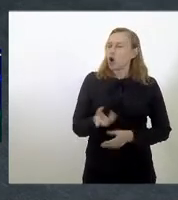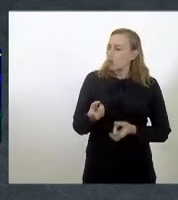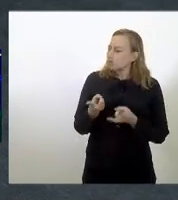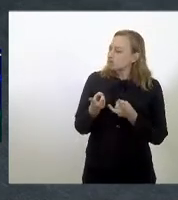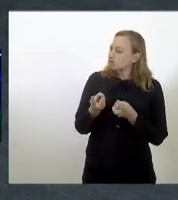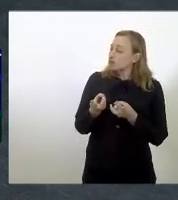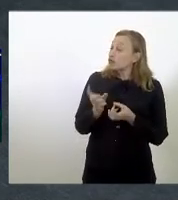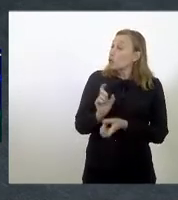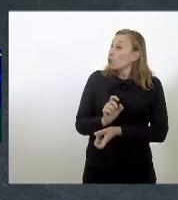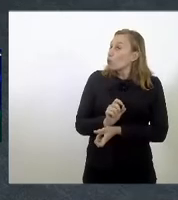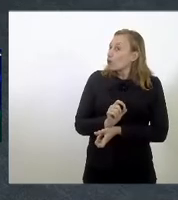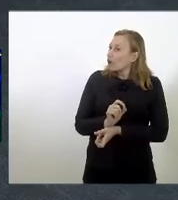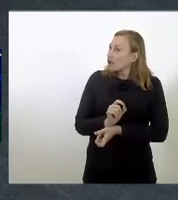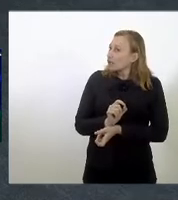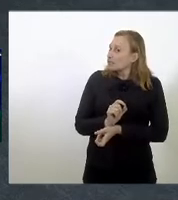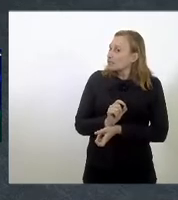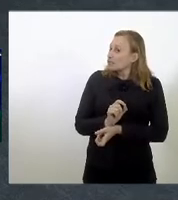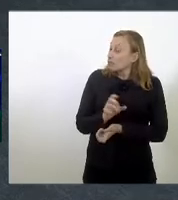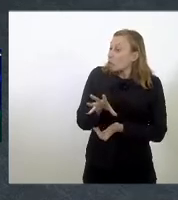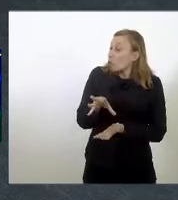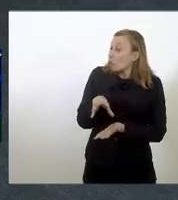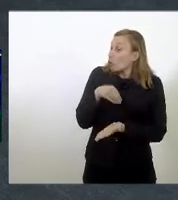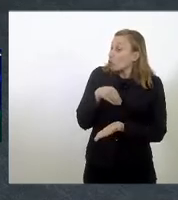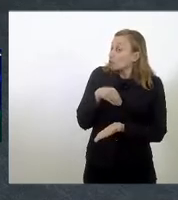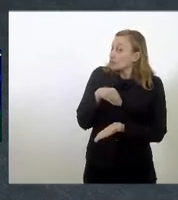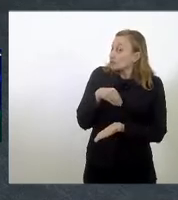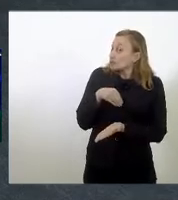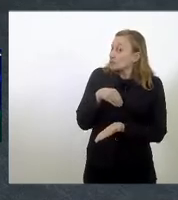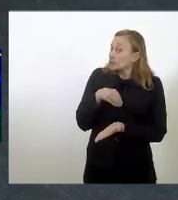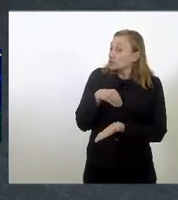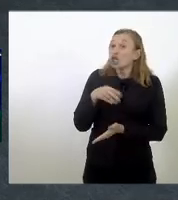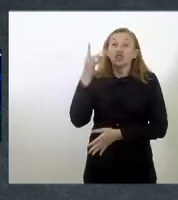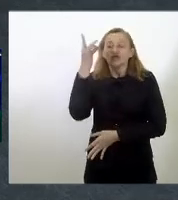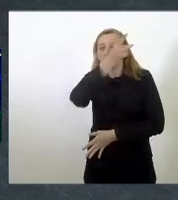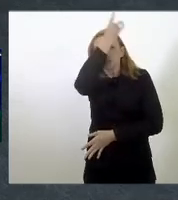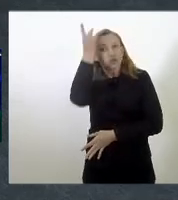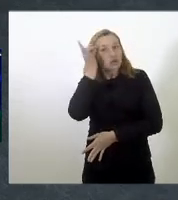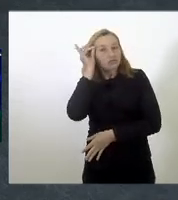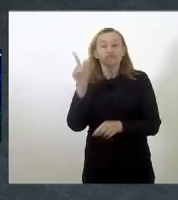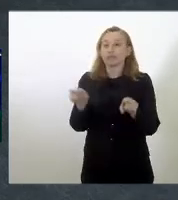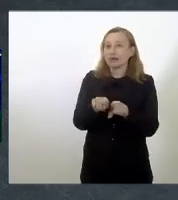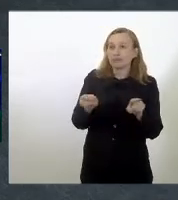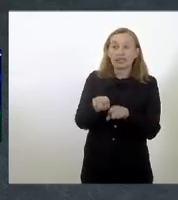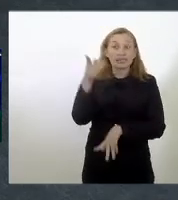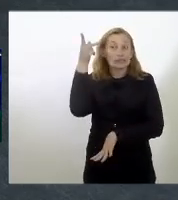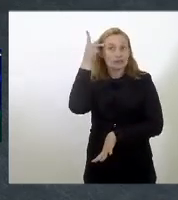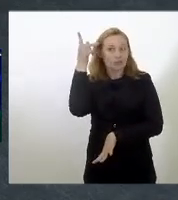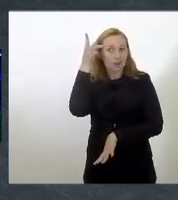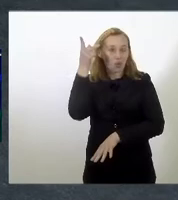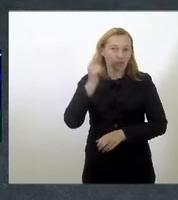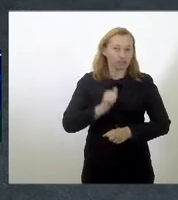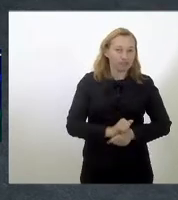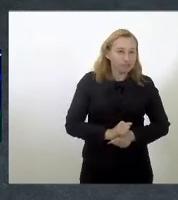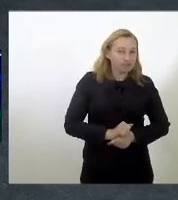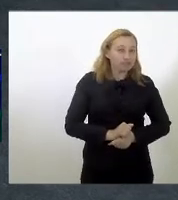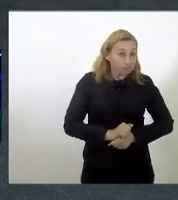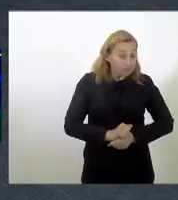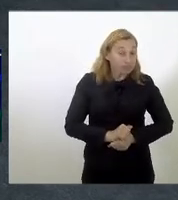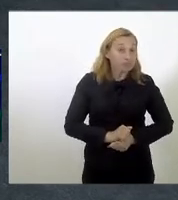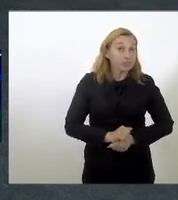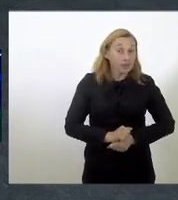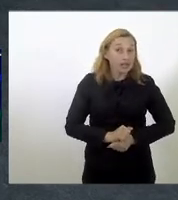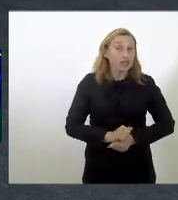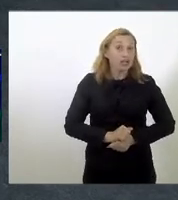Verificamos que era uma cola do Espírito Santo e de São Paulo, consoante